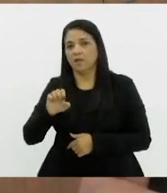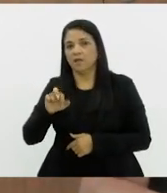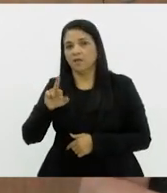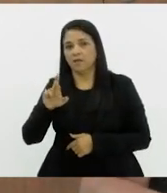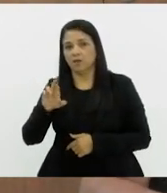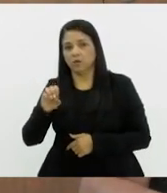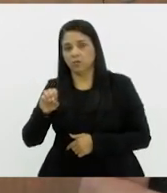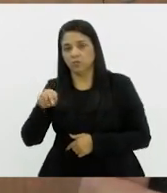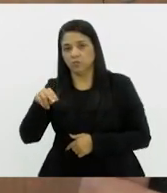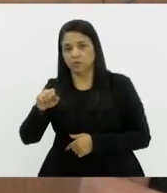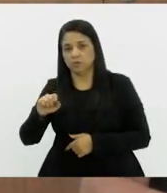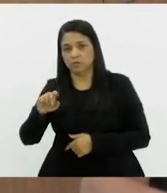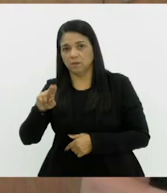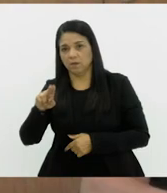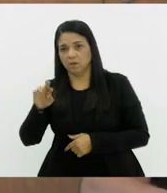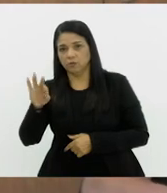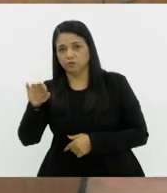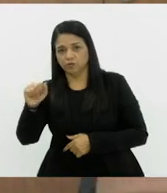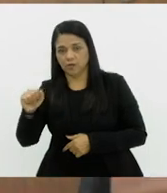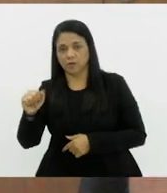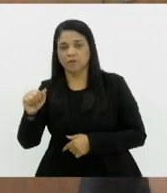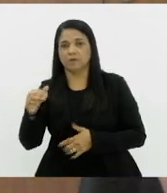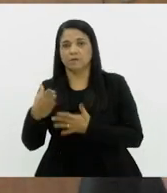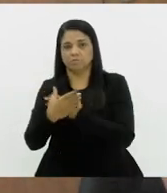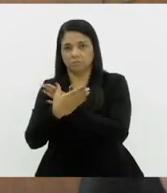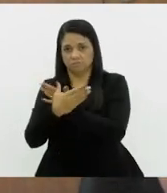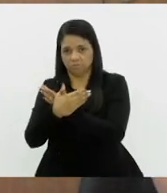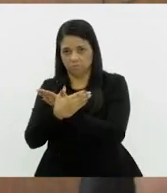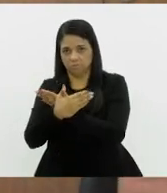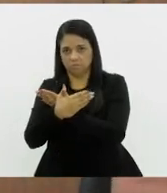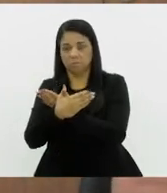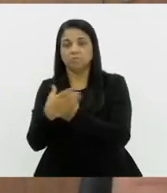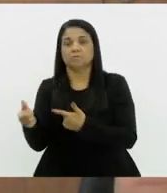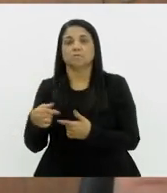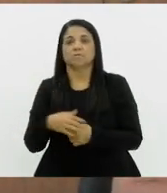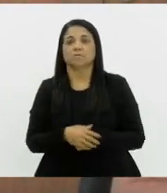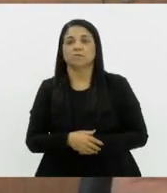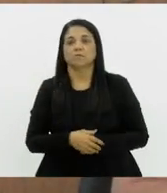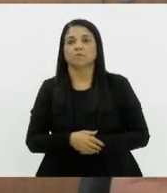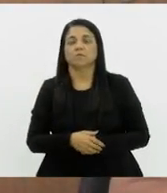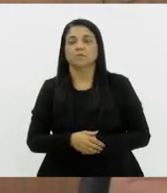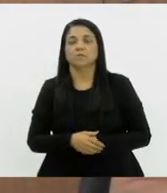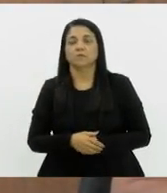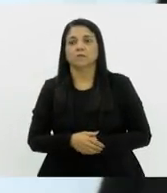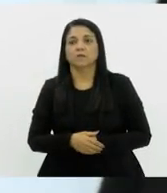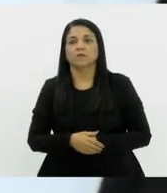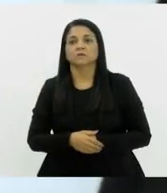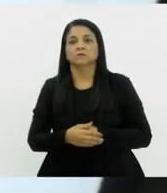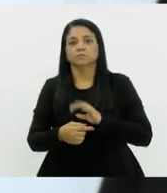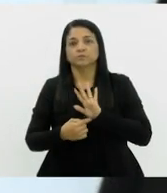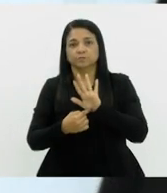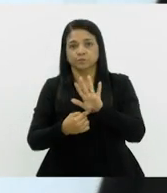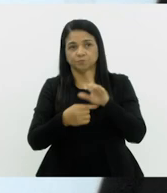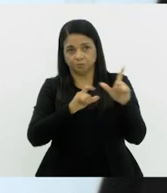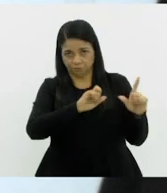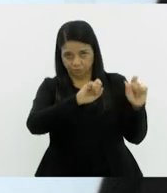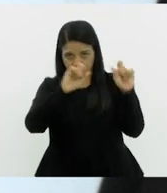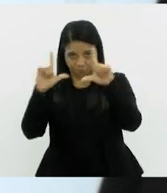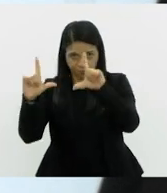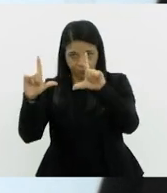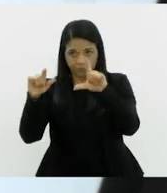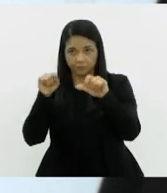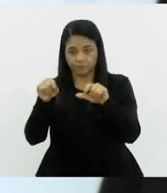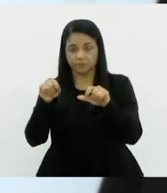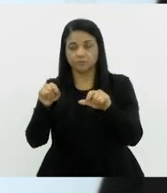sempre suportou as nossas atividades, seria... Pode passar, salvo engano, isso, é o que eu trago aqui nesse último slide, que é o seguinte,